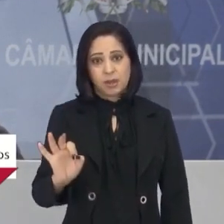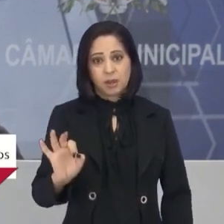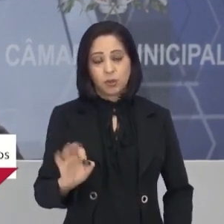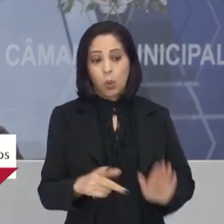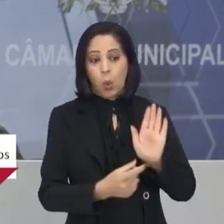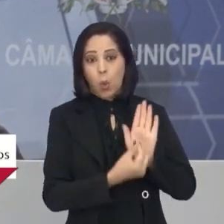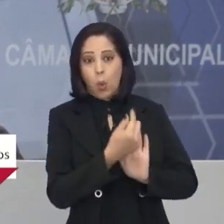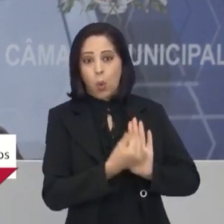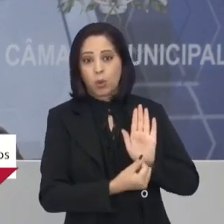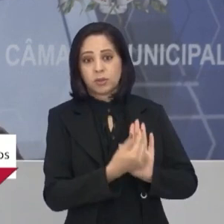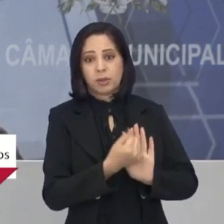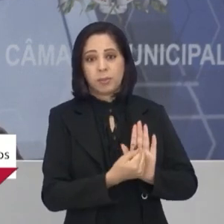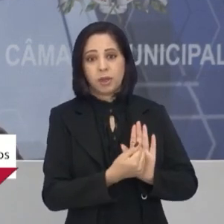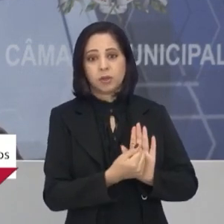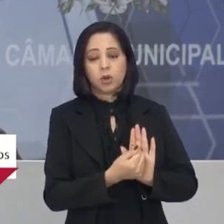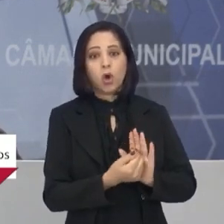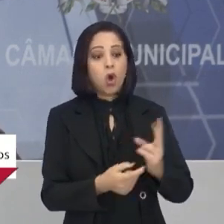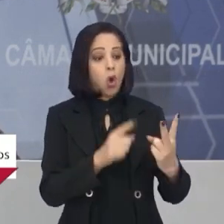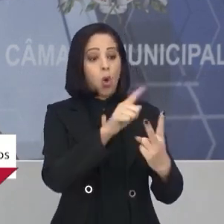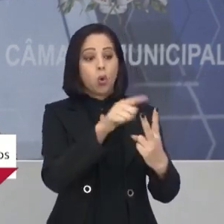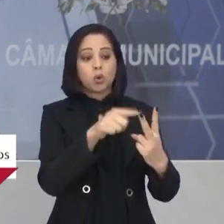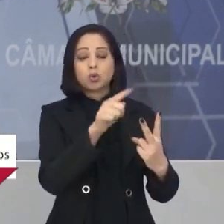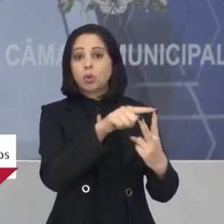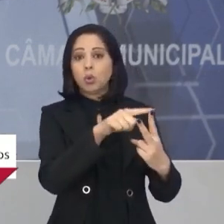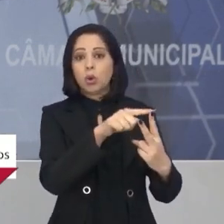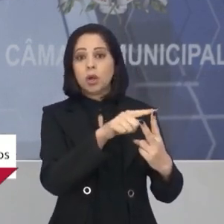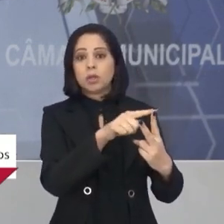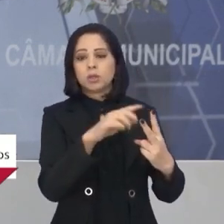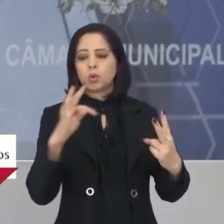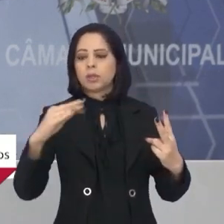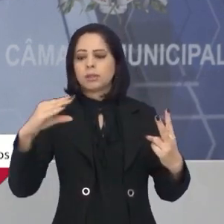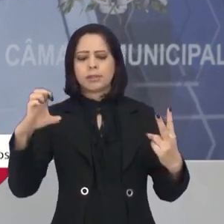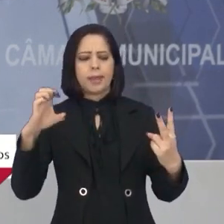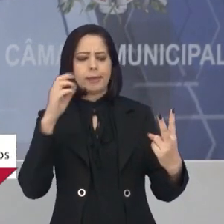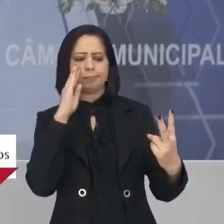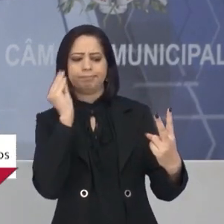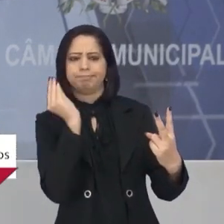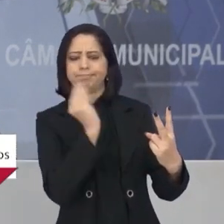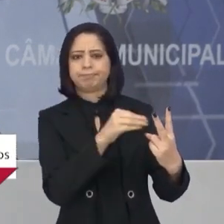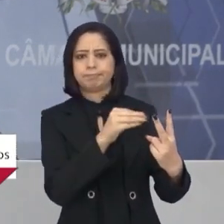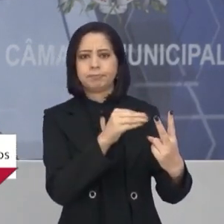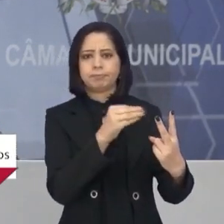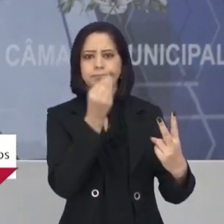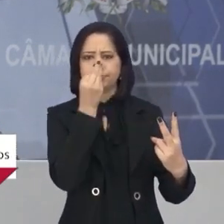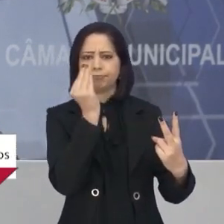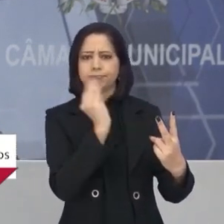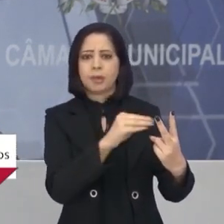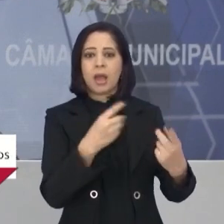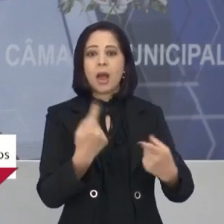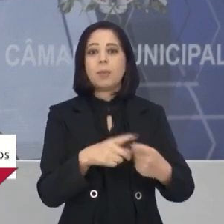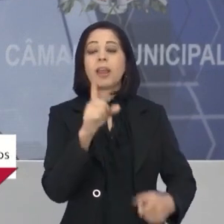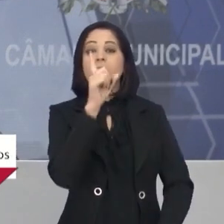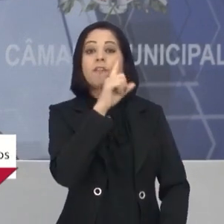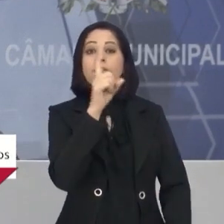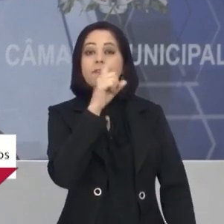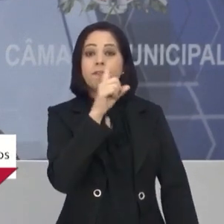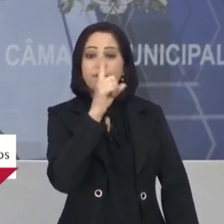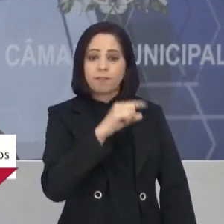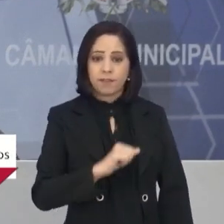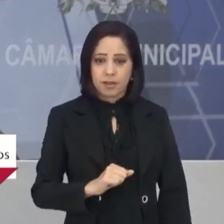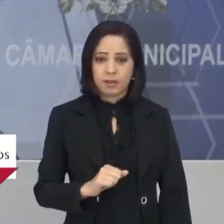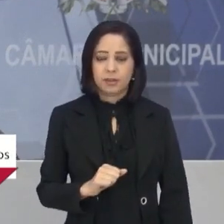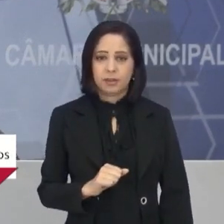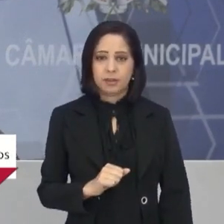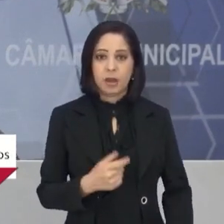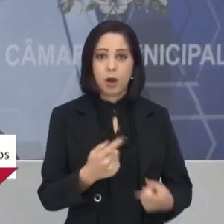orçamento essa semana duas contas foram rejeitadas unicamente basicamente por esse tipo de falha de condução